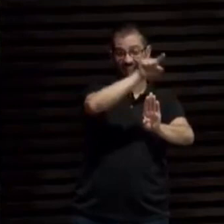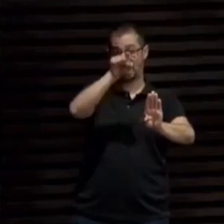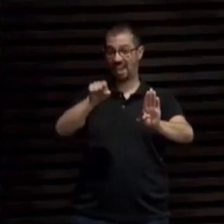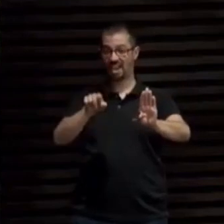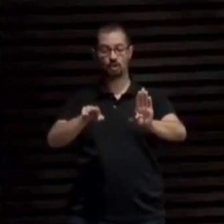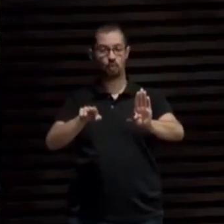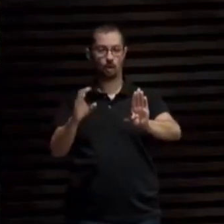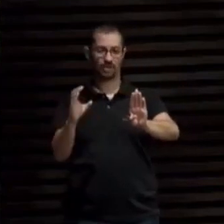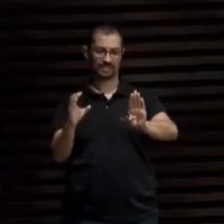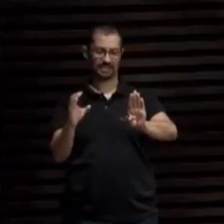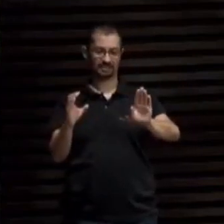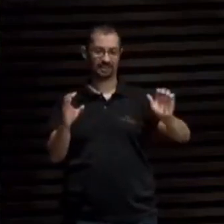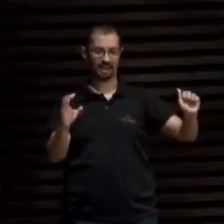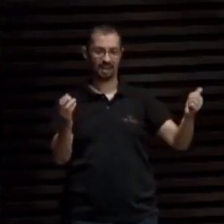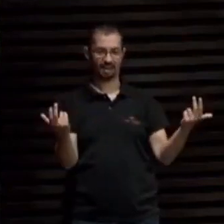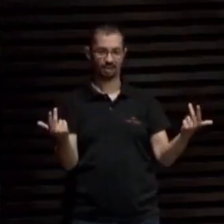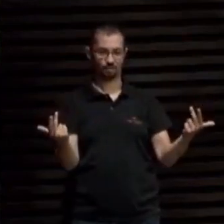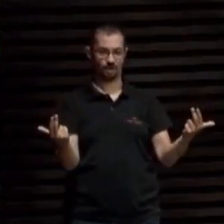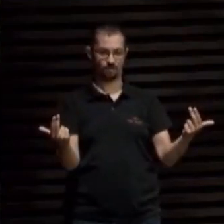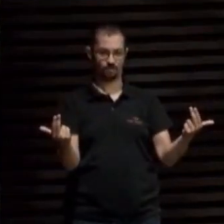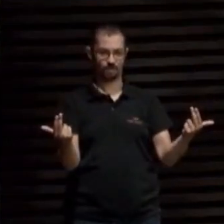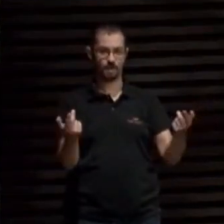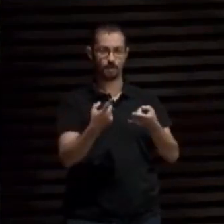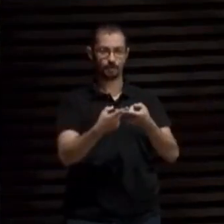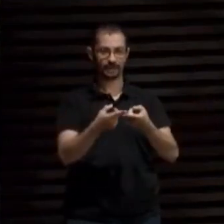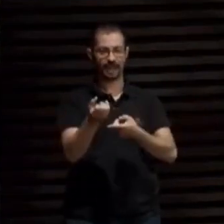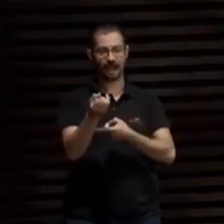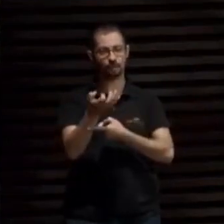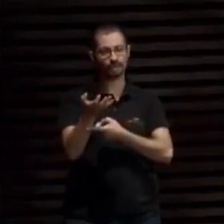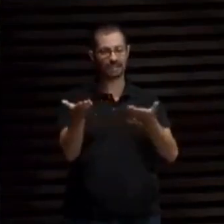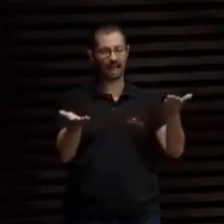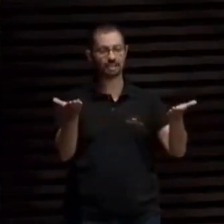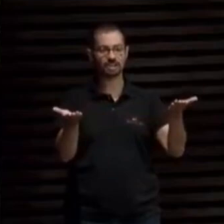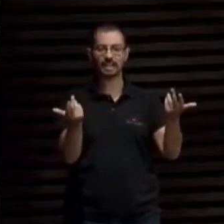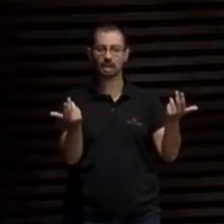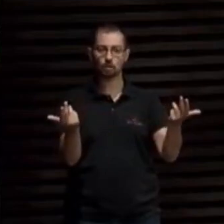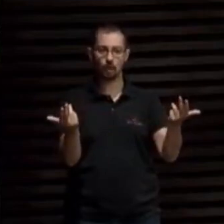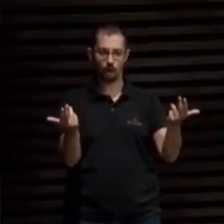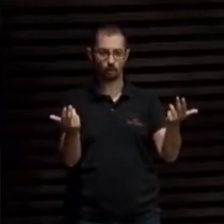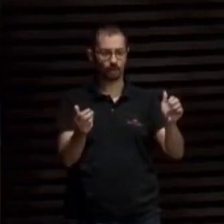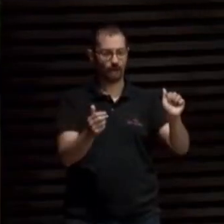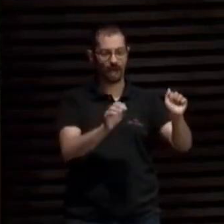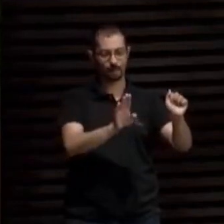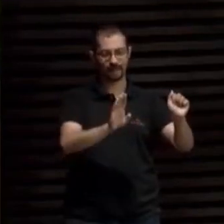Duas quantidades iguais a uma terceira são iguais entre